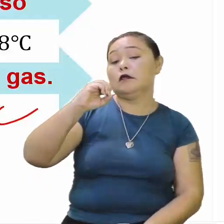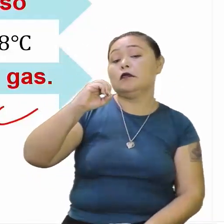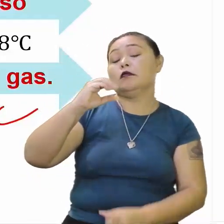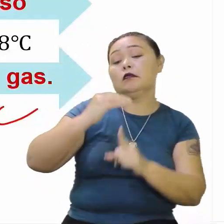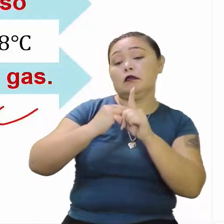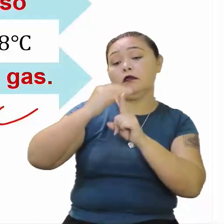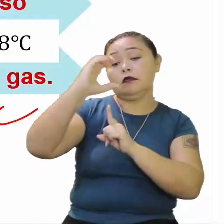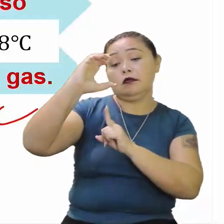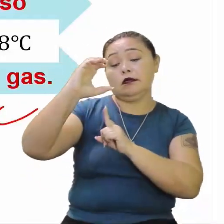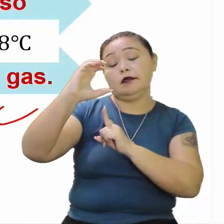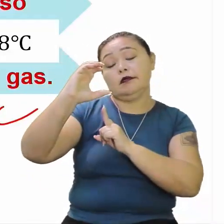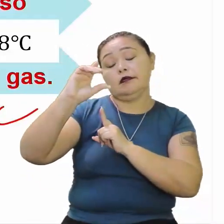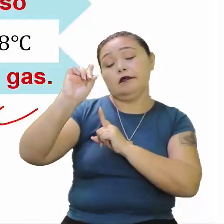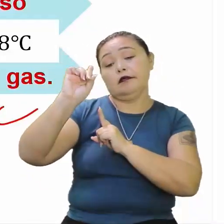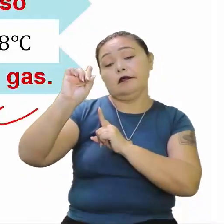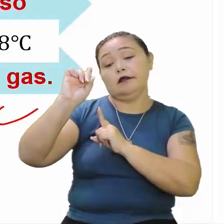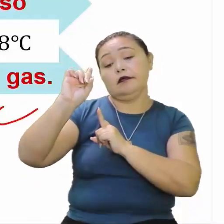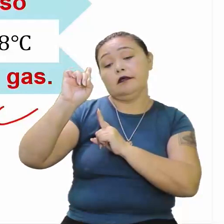se torna